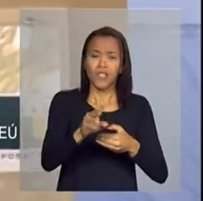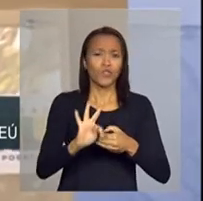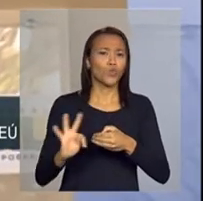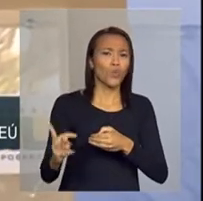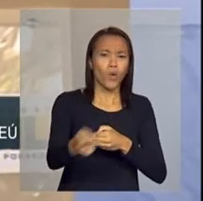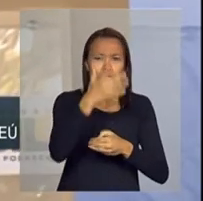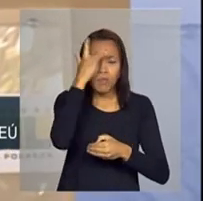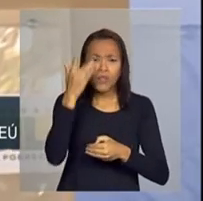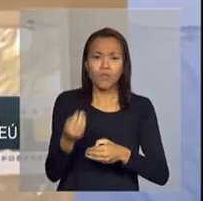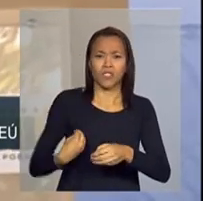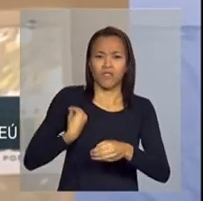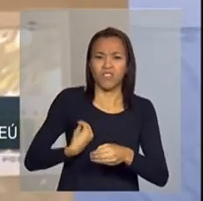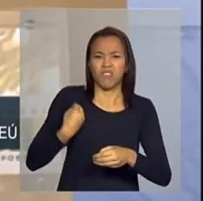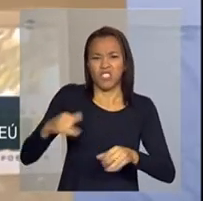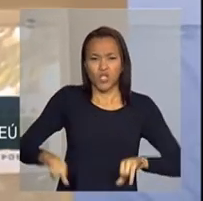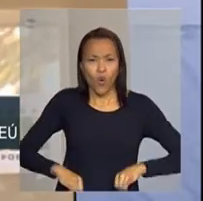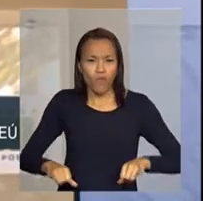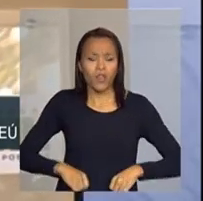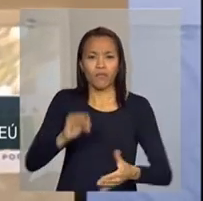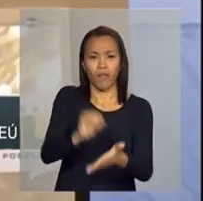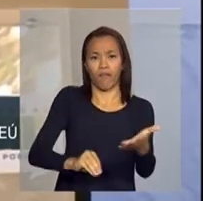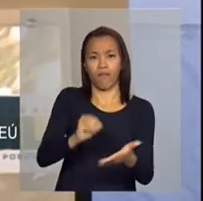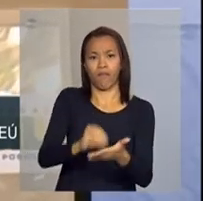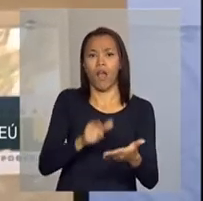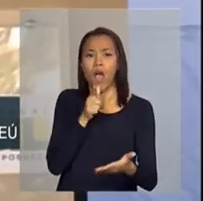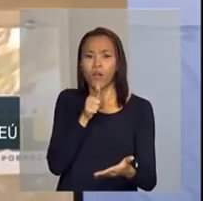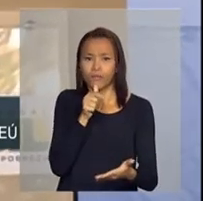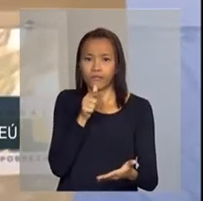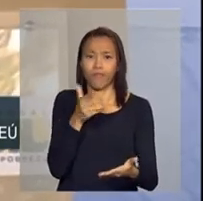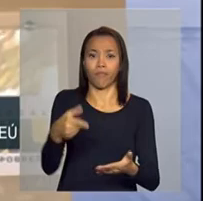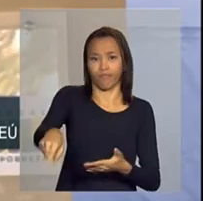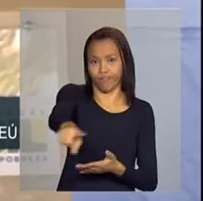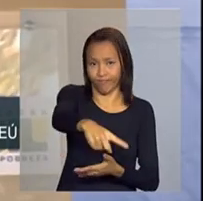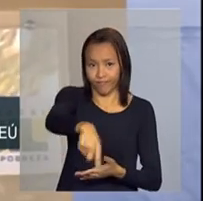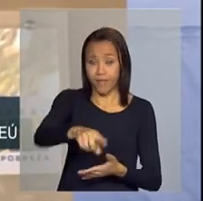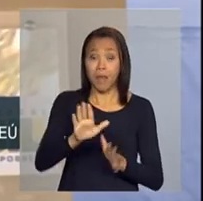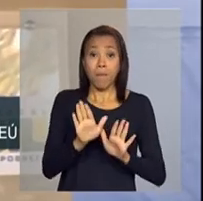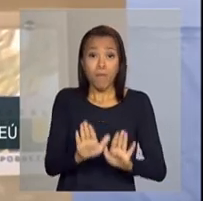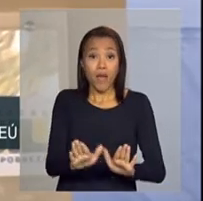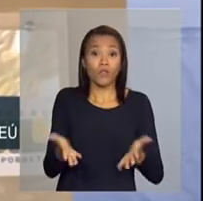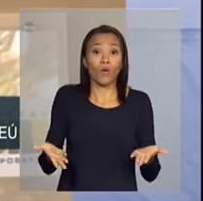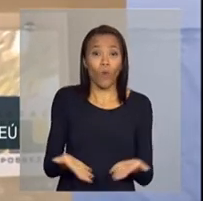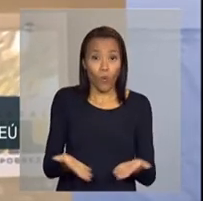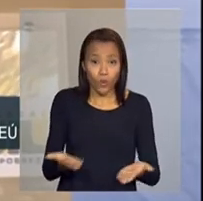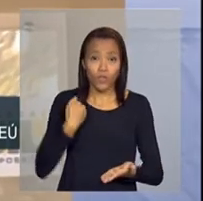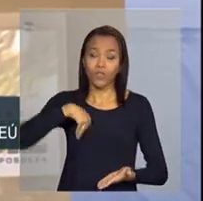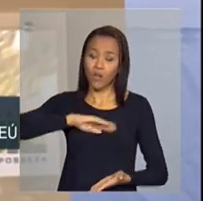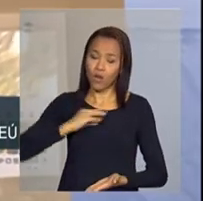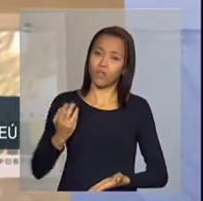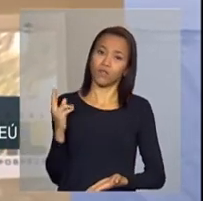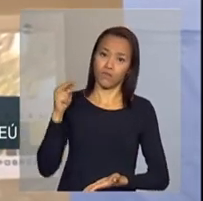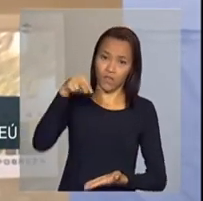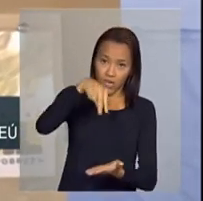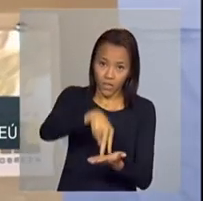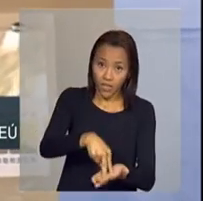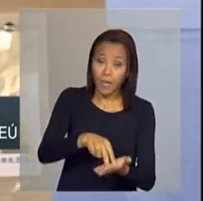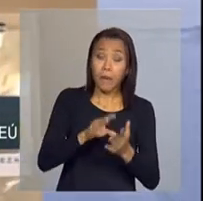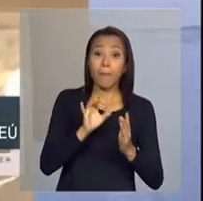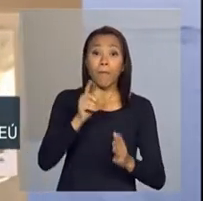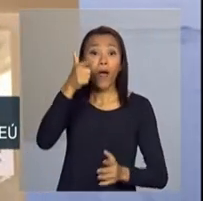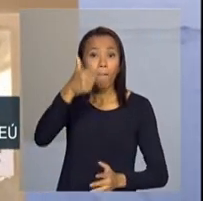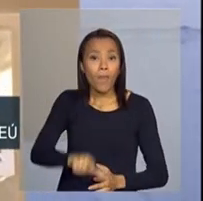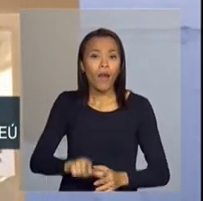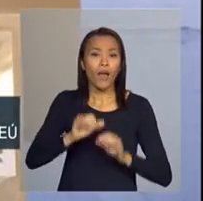região do tormento da falta de água. Mas hoje nós estamos aqui também para anunciar